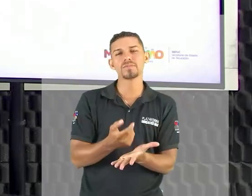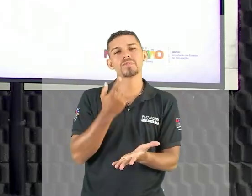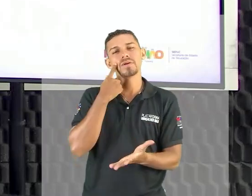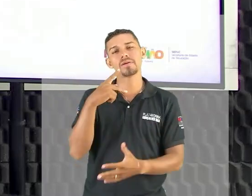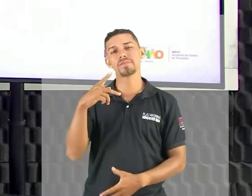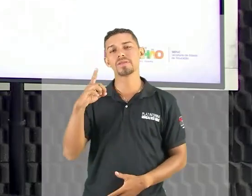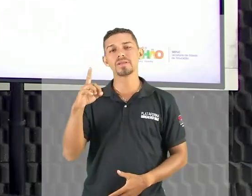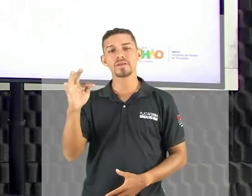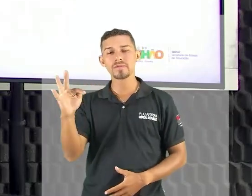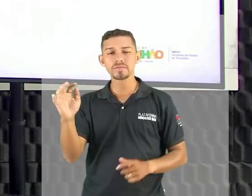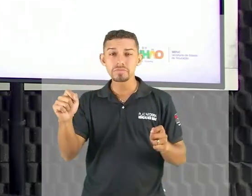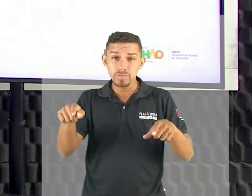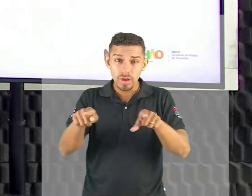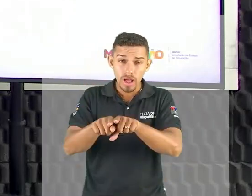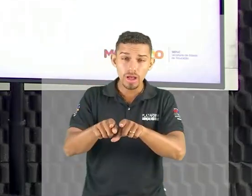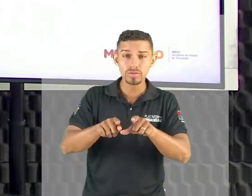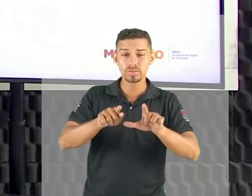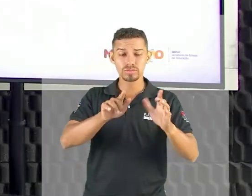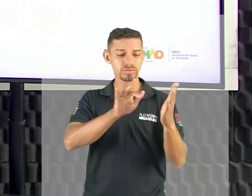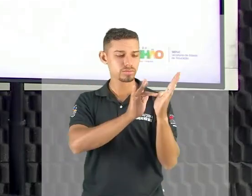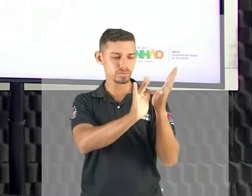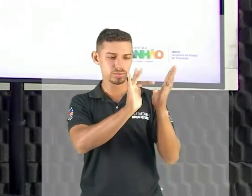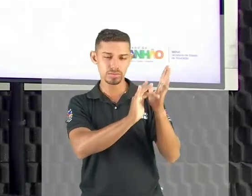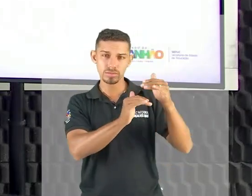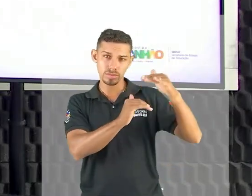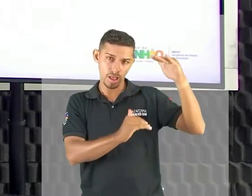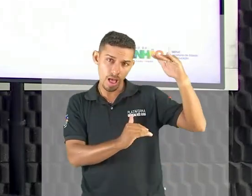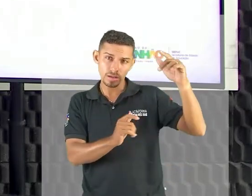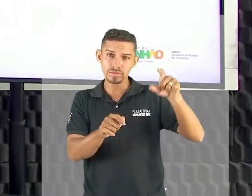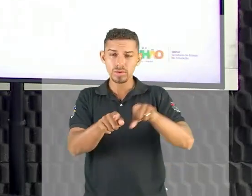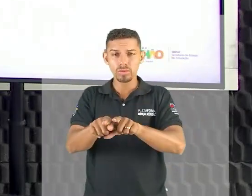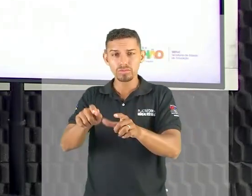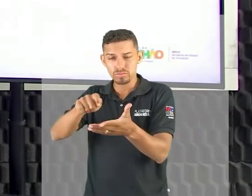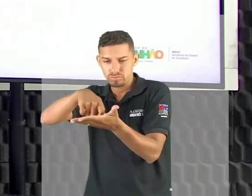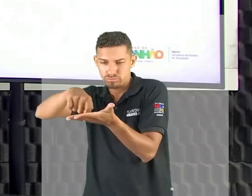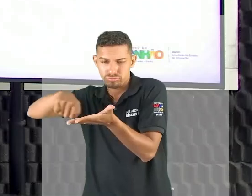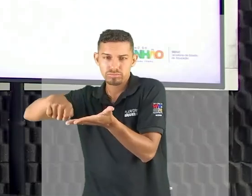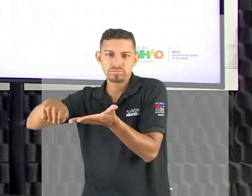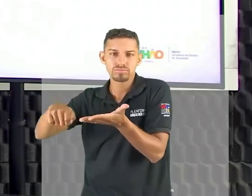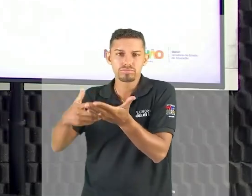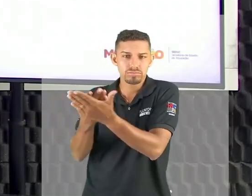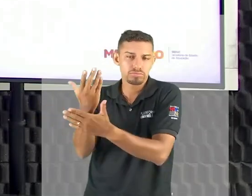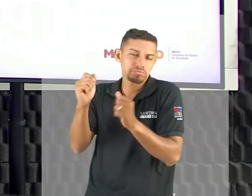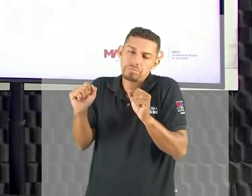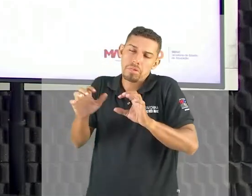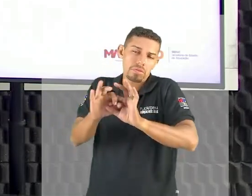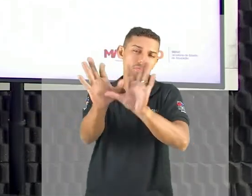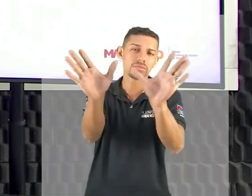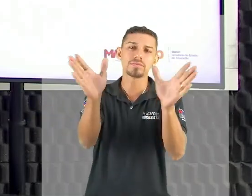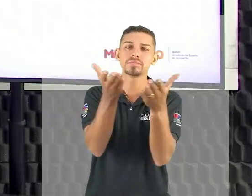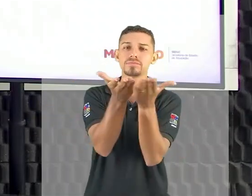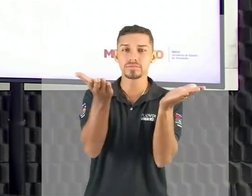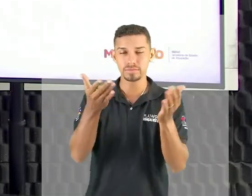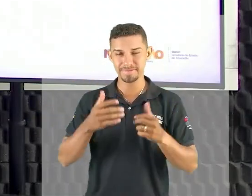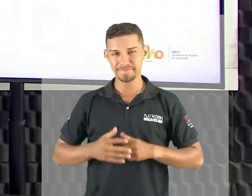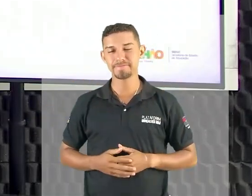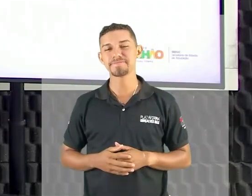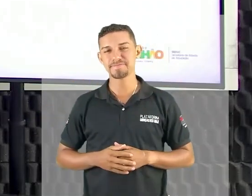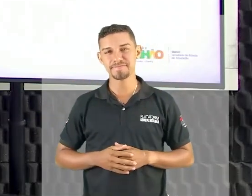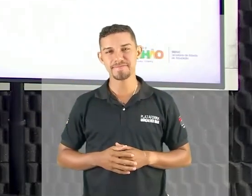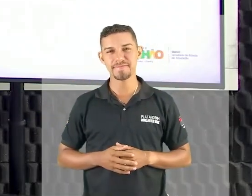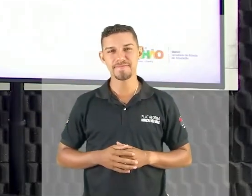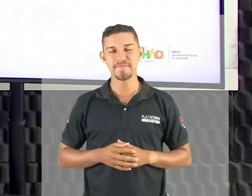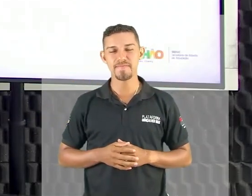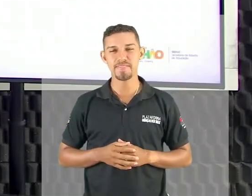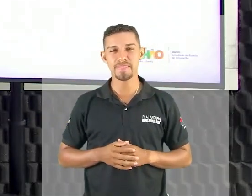material ou quer assistir quer ler no tablet quer um pouquinho maior quer fazer algum rabisco você tem essa opção também de baixar o material pelo link